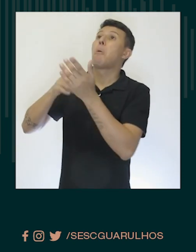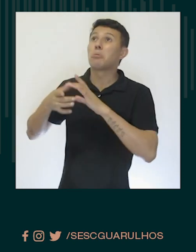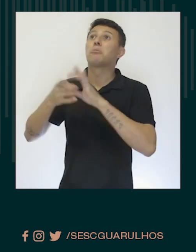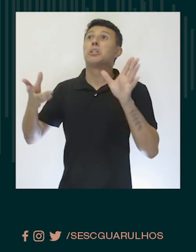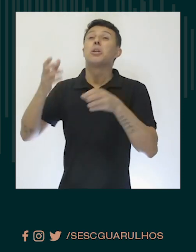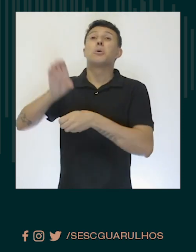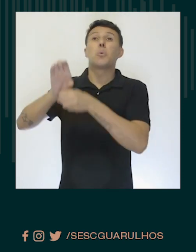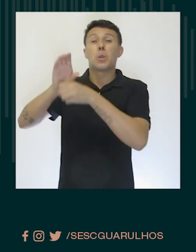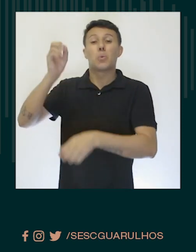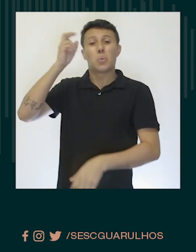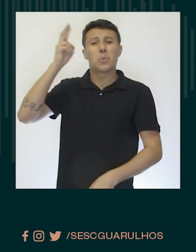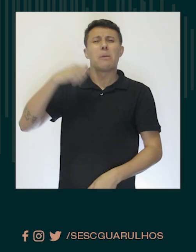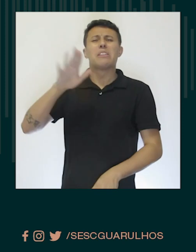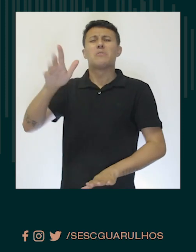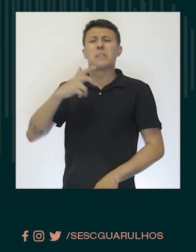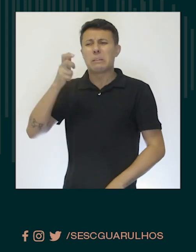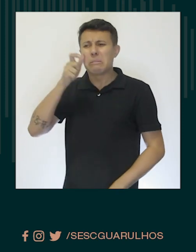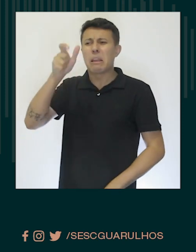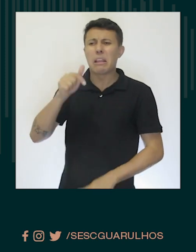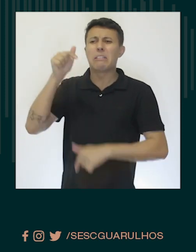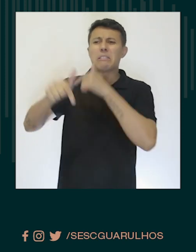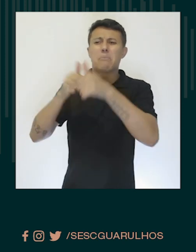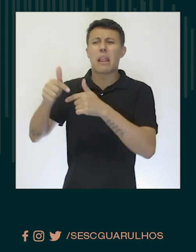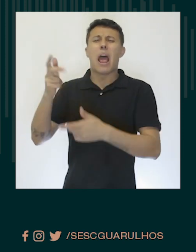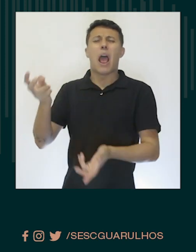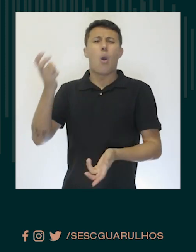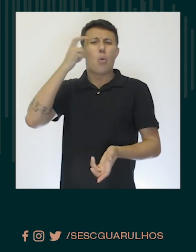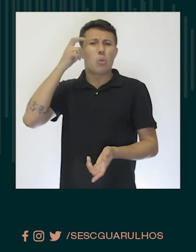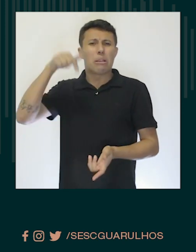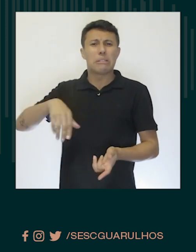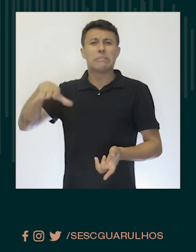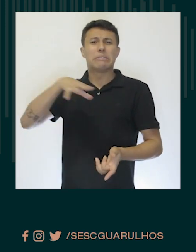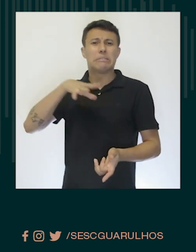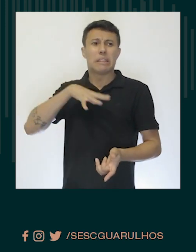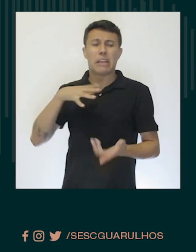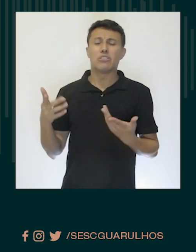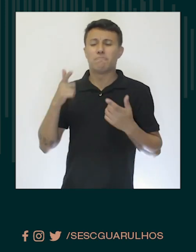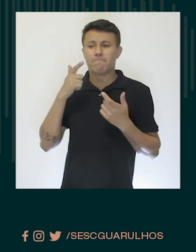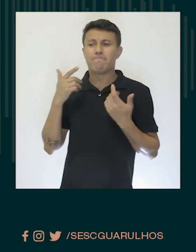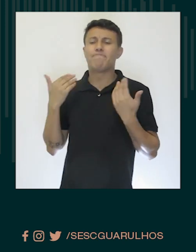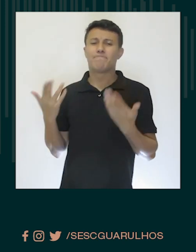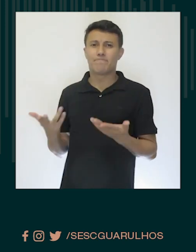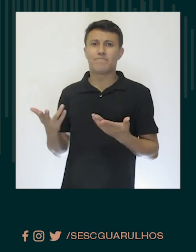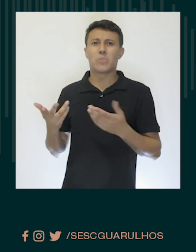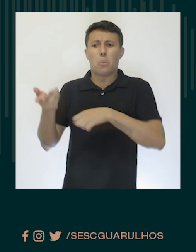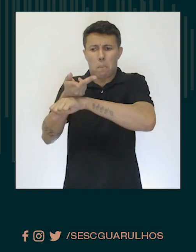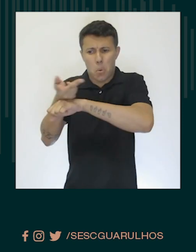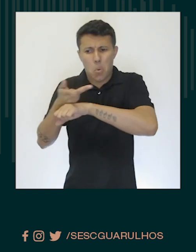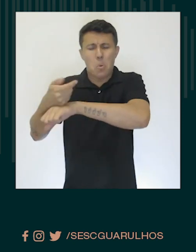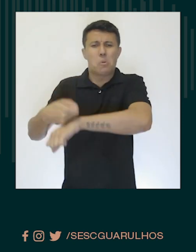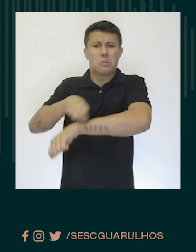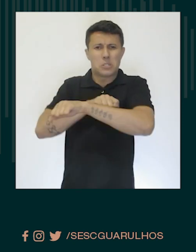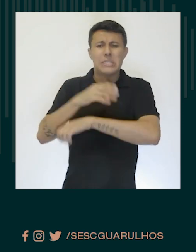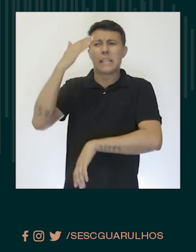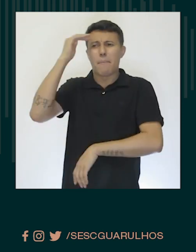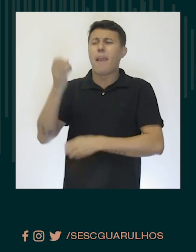pela arte da cidade, se você é trabalhador da cultura, vá atrás disso, vá atrás de saber o que está acontecendo, o